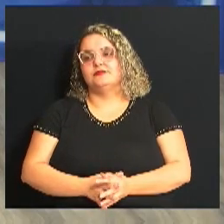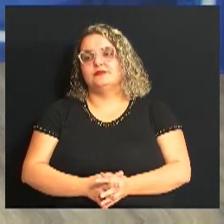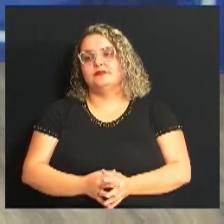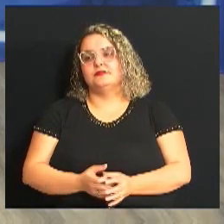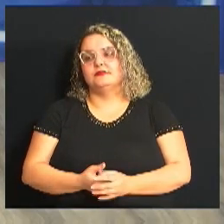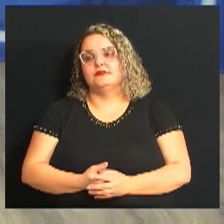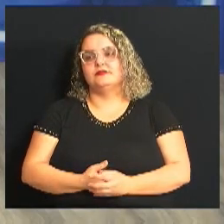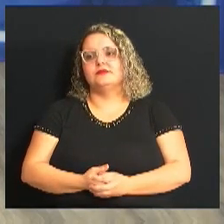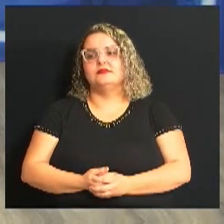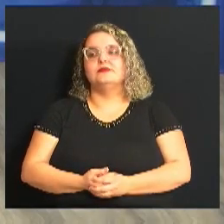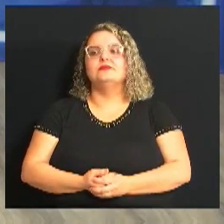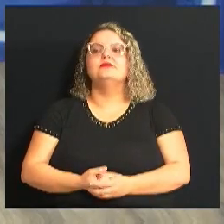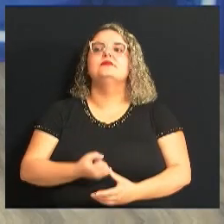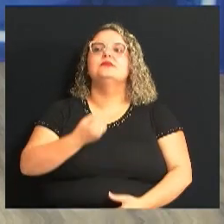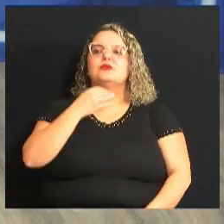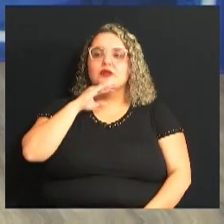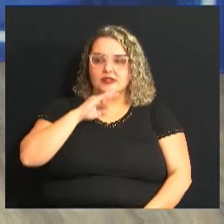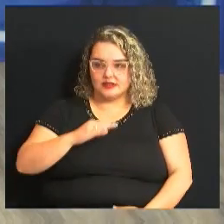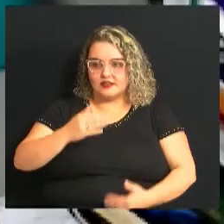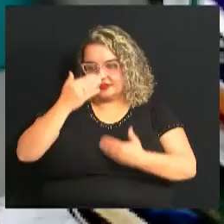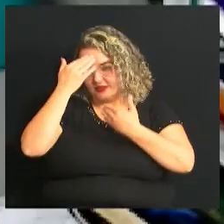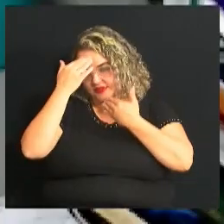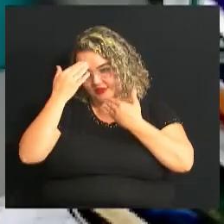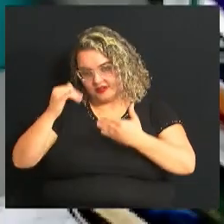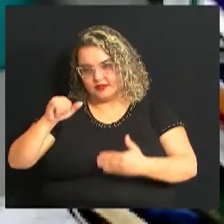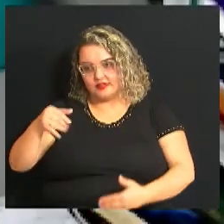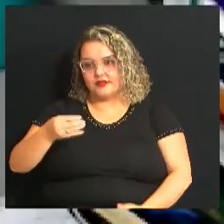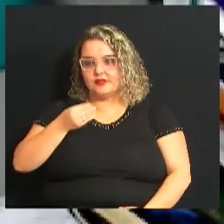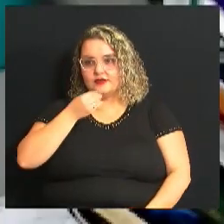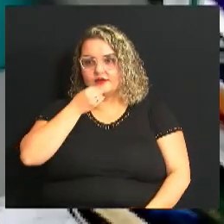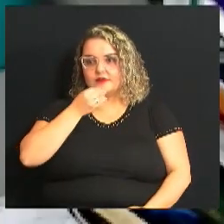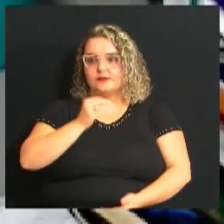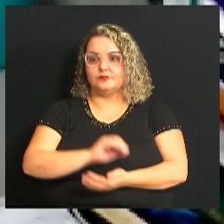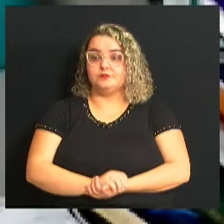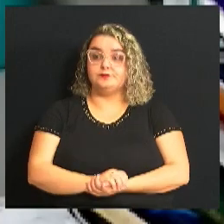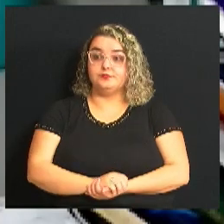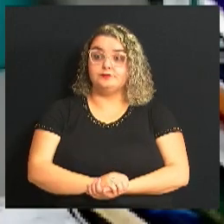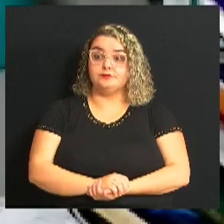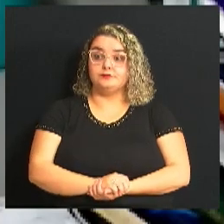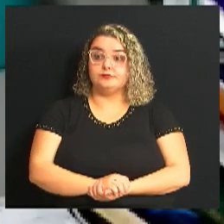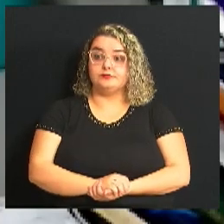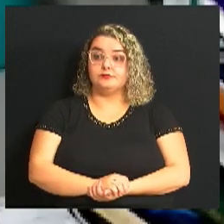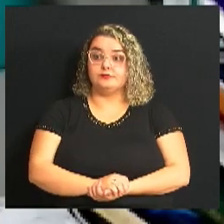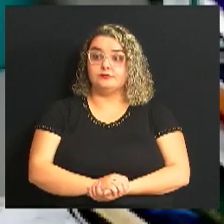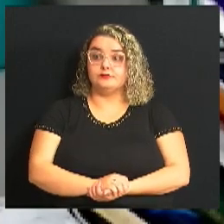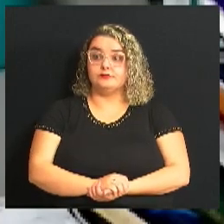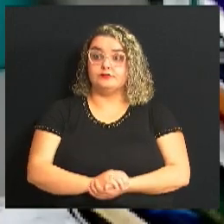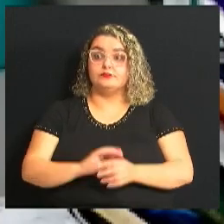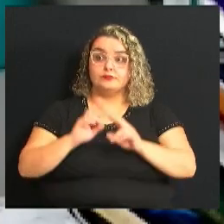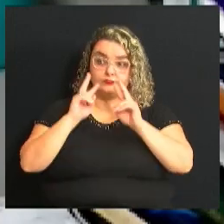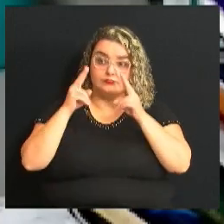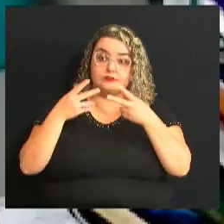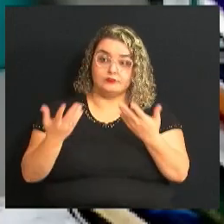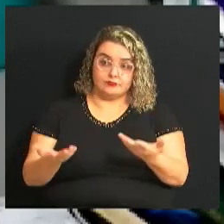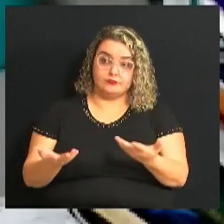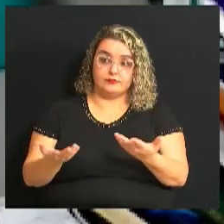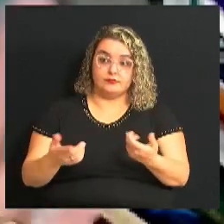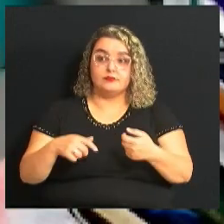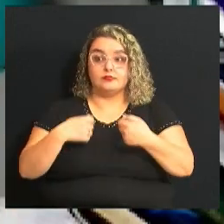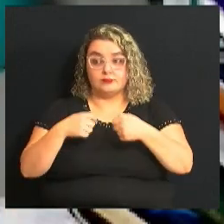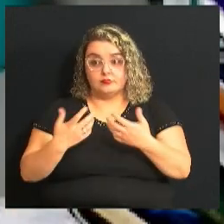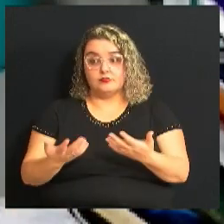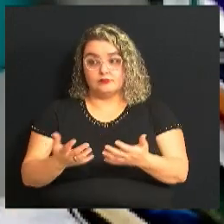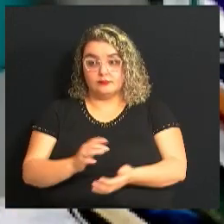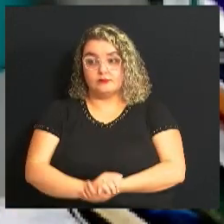Boa tarde, eu que agradeço a oportunidade. Eu enxergo, e aí a gente inclusive precisa fazer